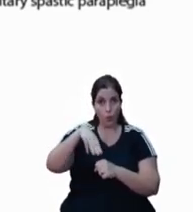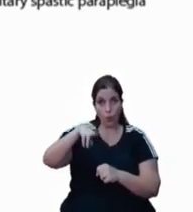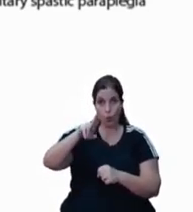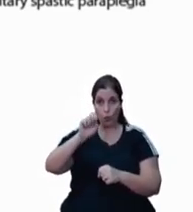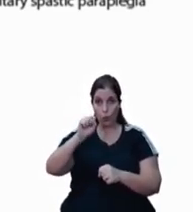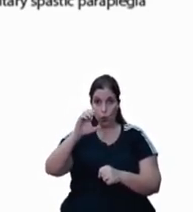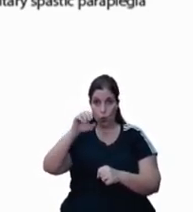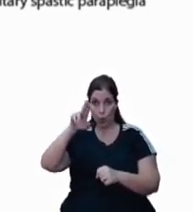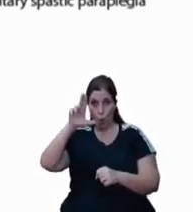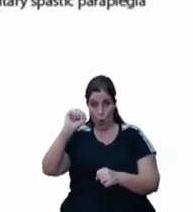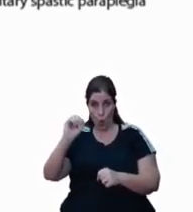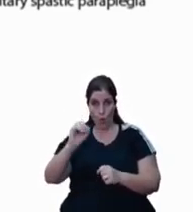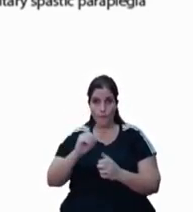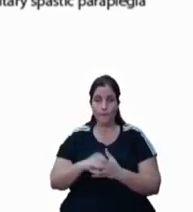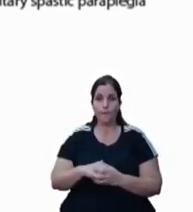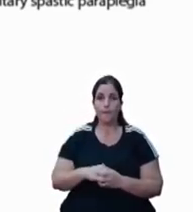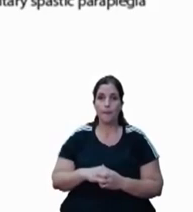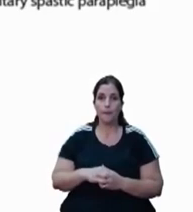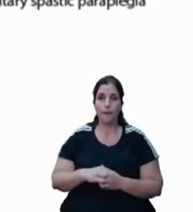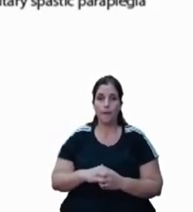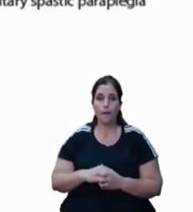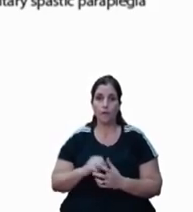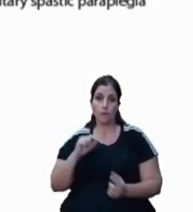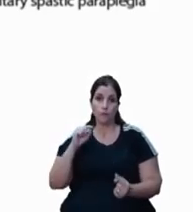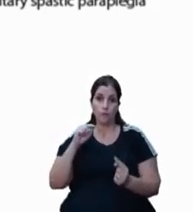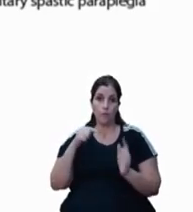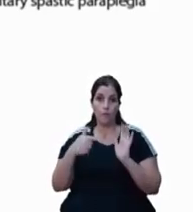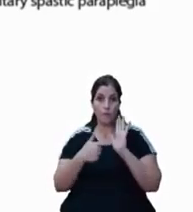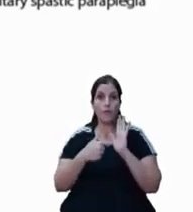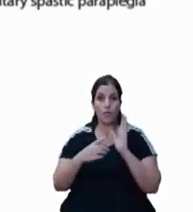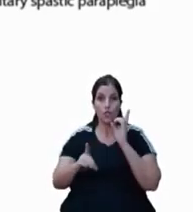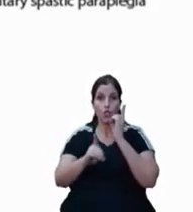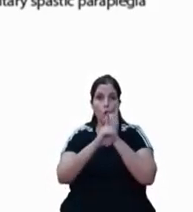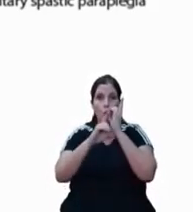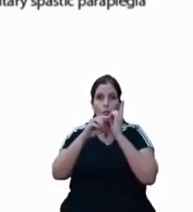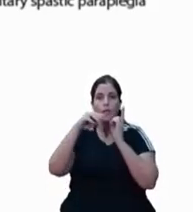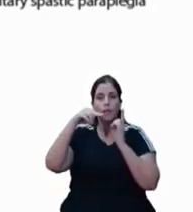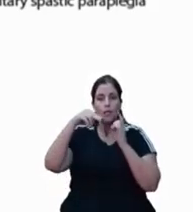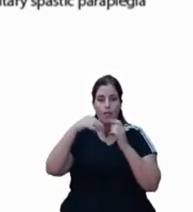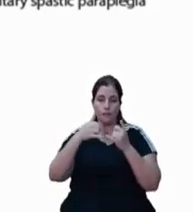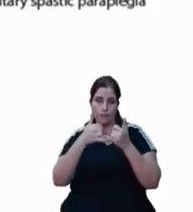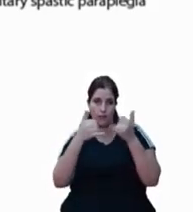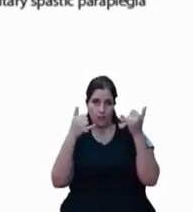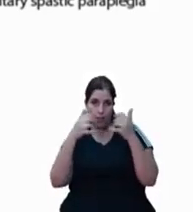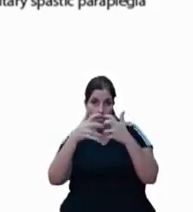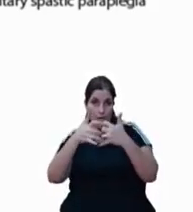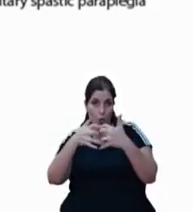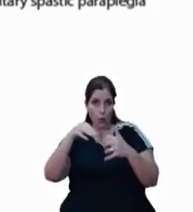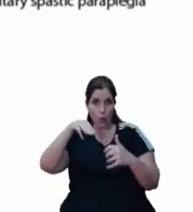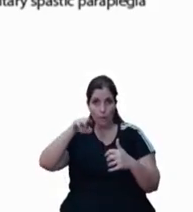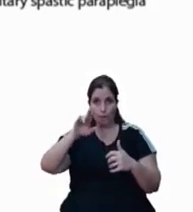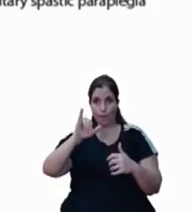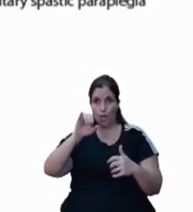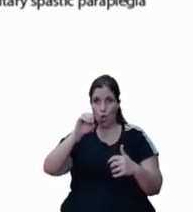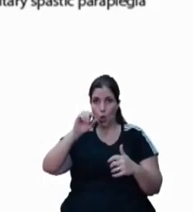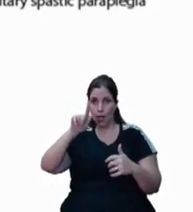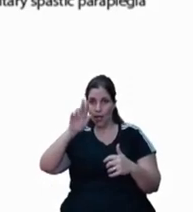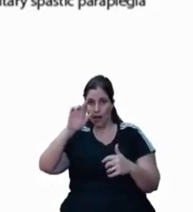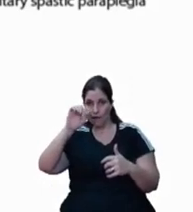e achados específicos na eletroneuromiografia. Estes achados estão ausentes na